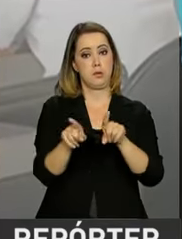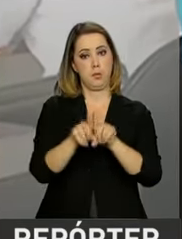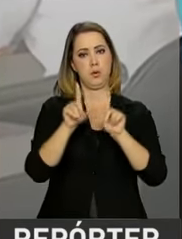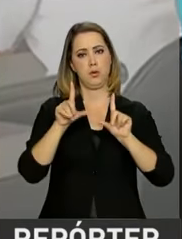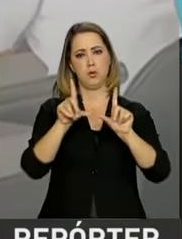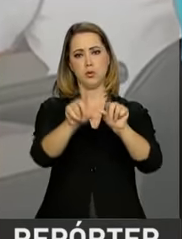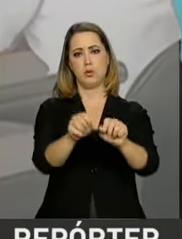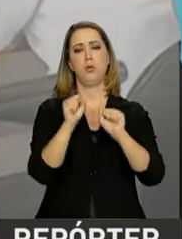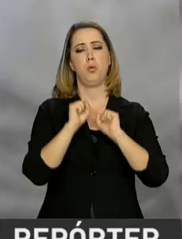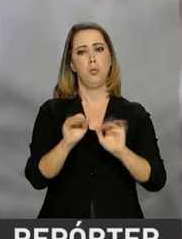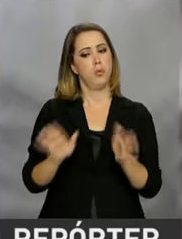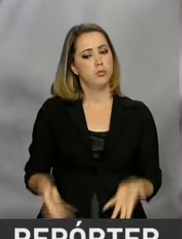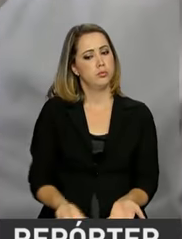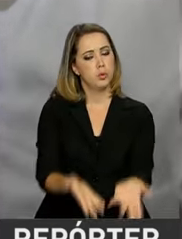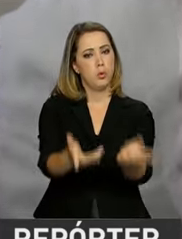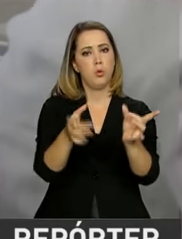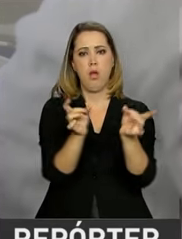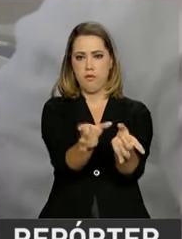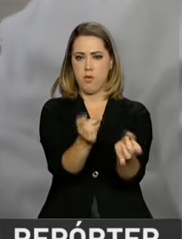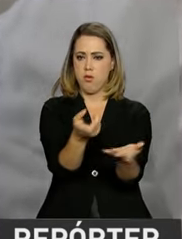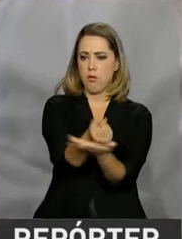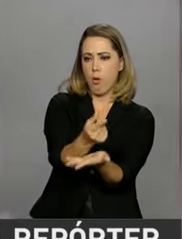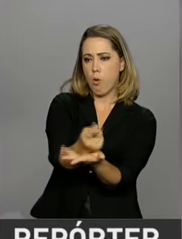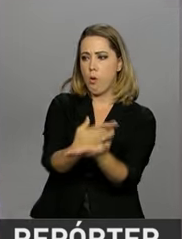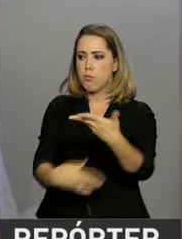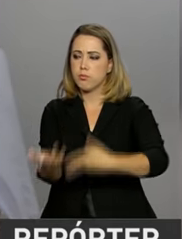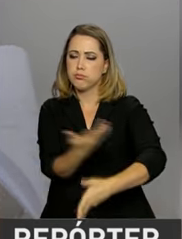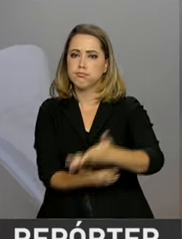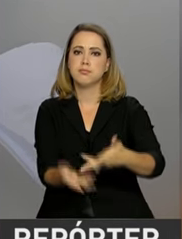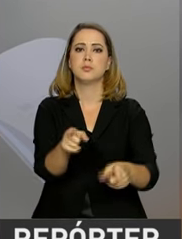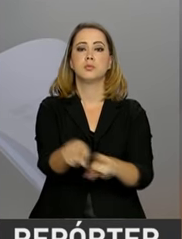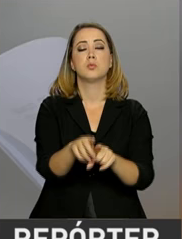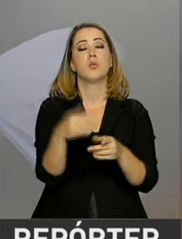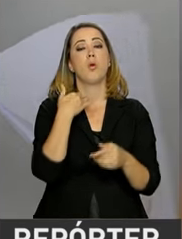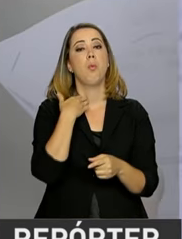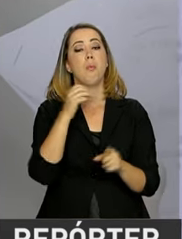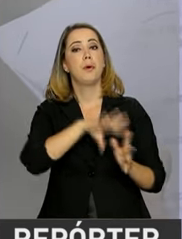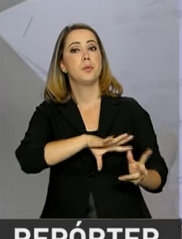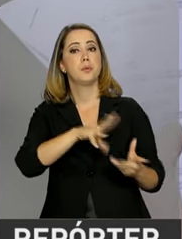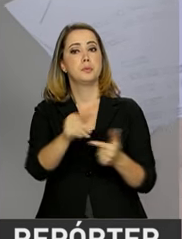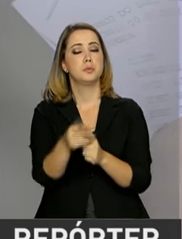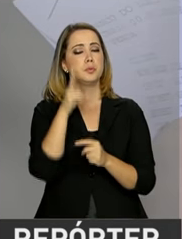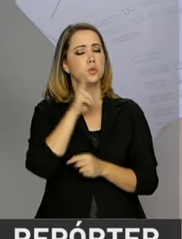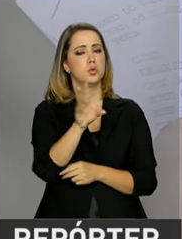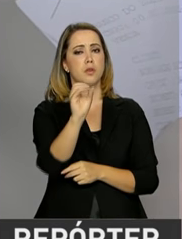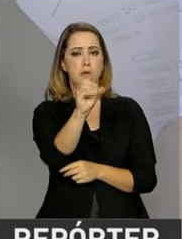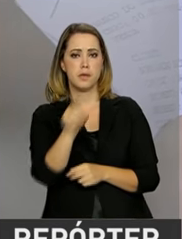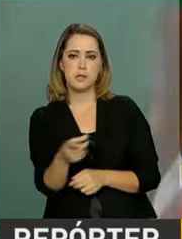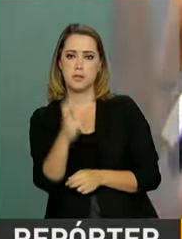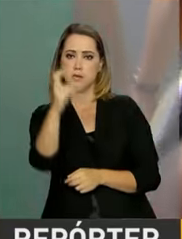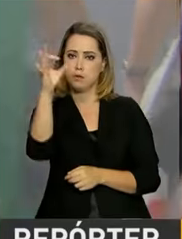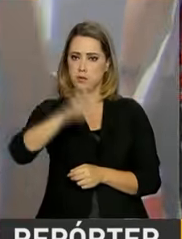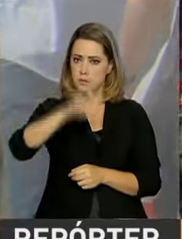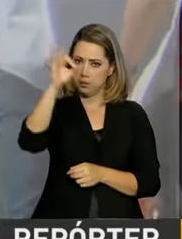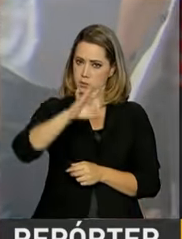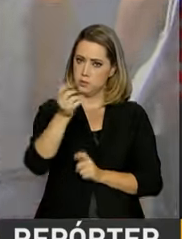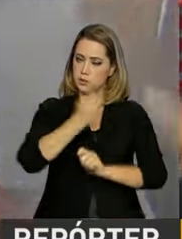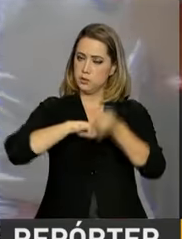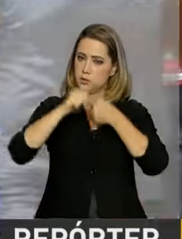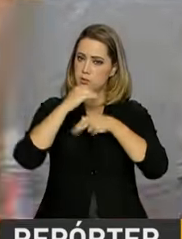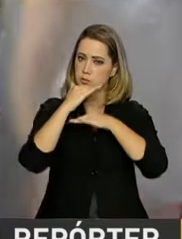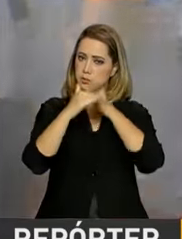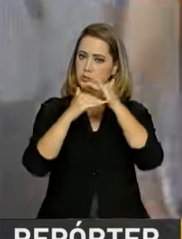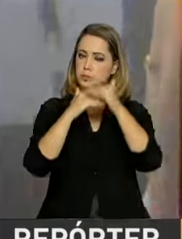pode impulsionar o consumo e os investimentos é por isso que o Banco Mundial prevê um crescimento de 0% para a economia